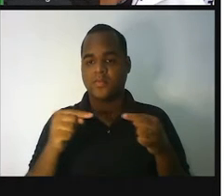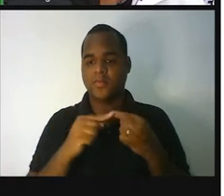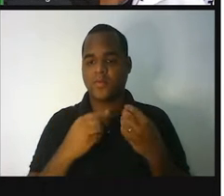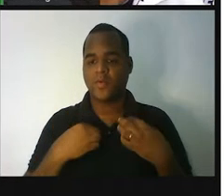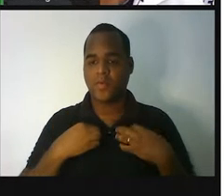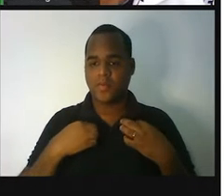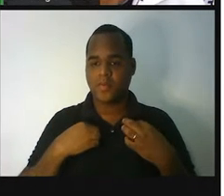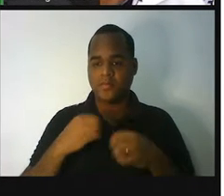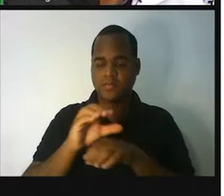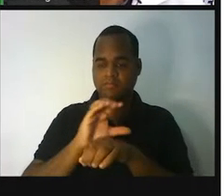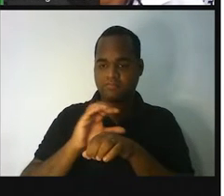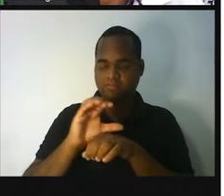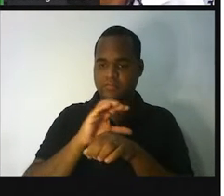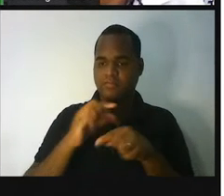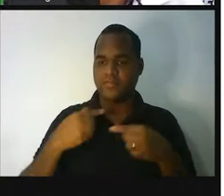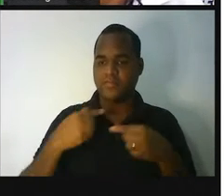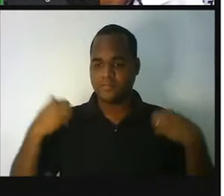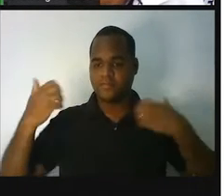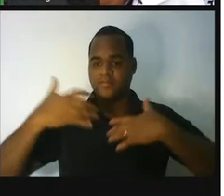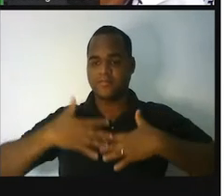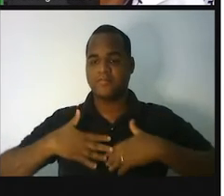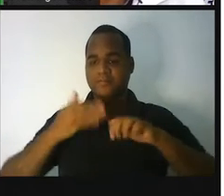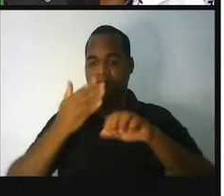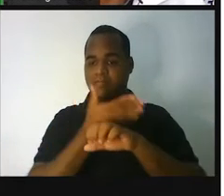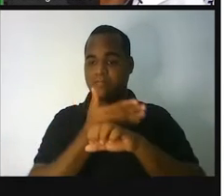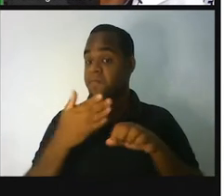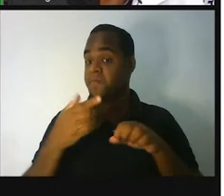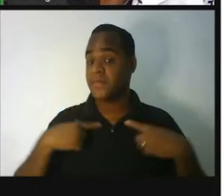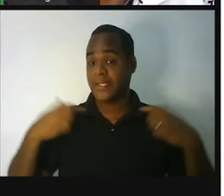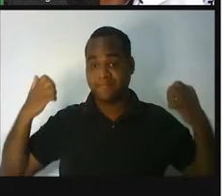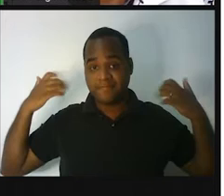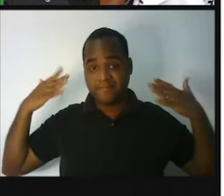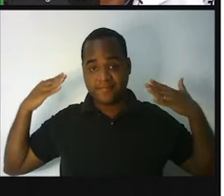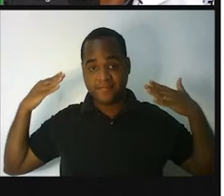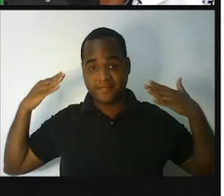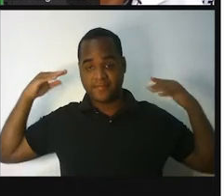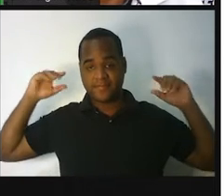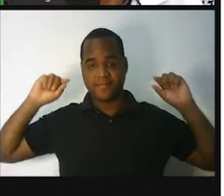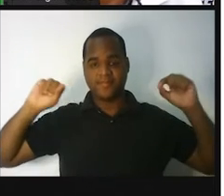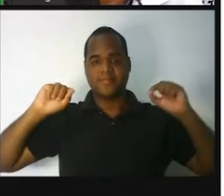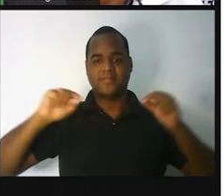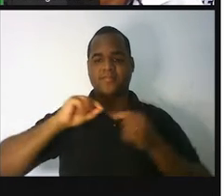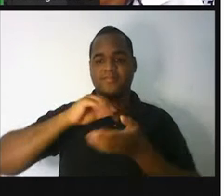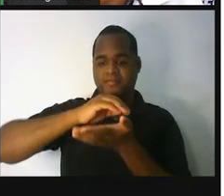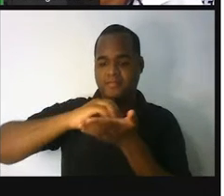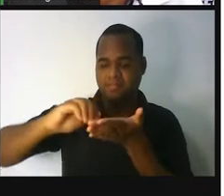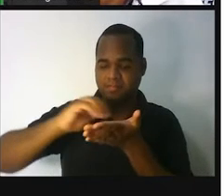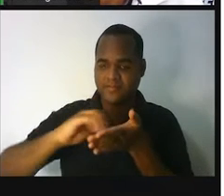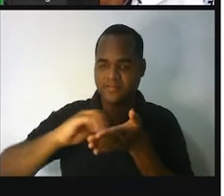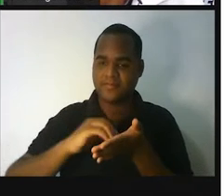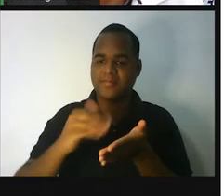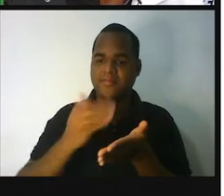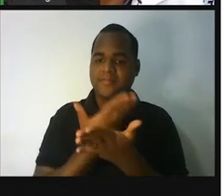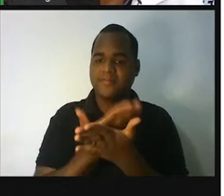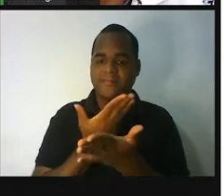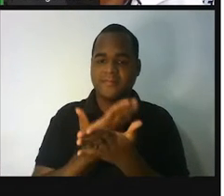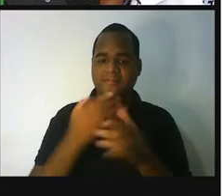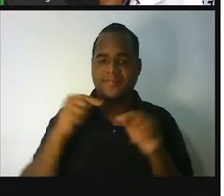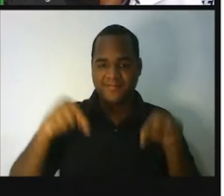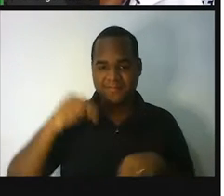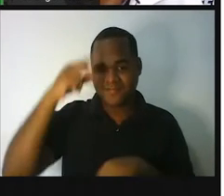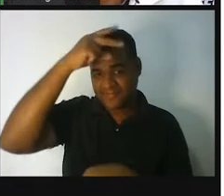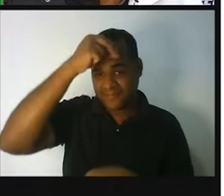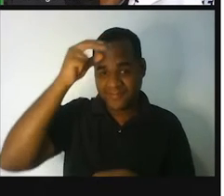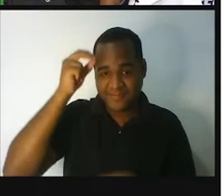cinza por cima jaleco branco e atrás de mim o capaz da Secretaria Municipal de Educação